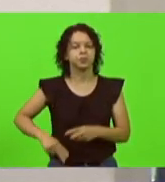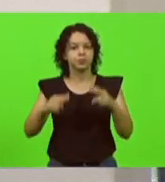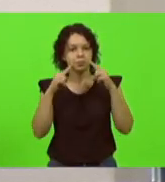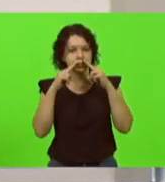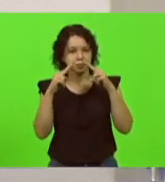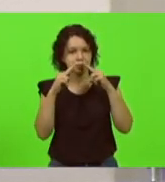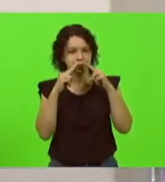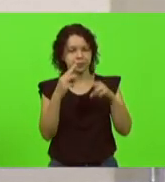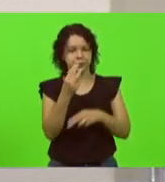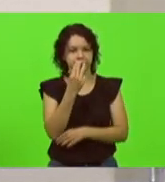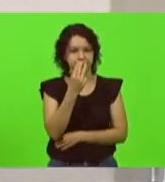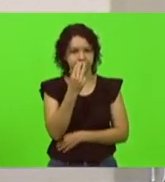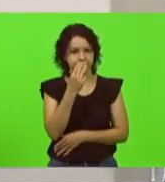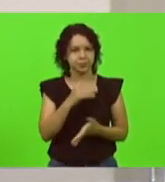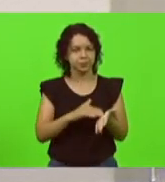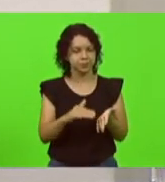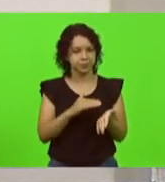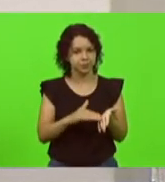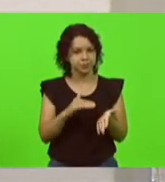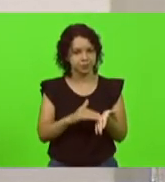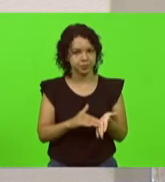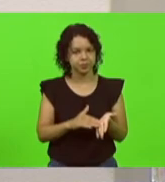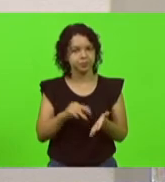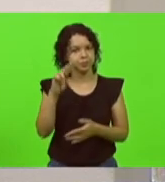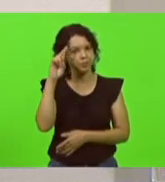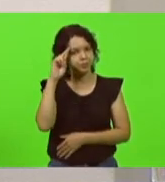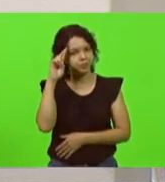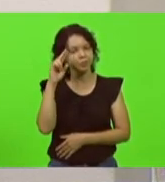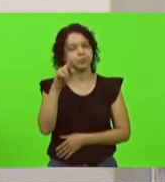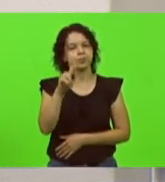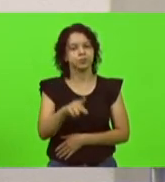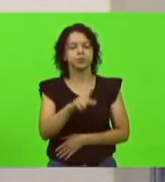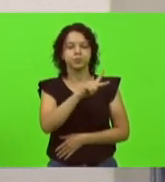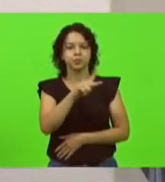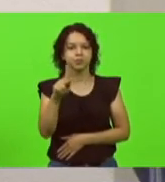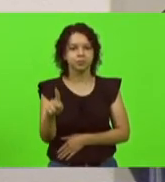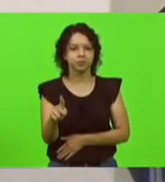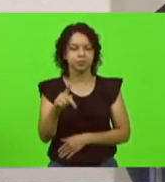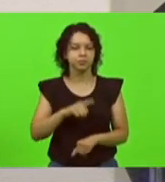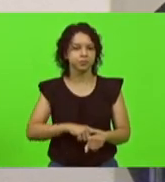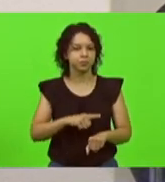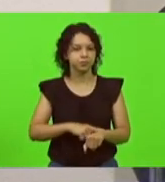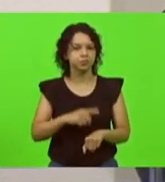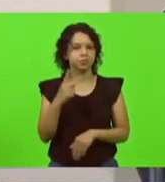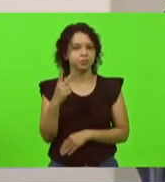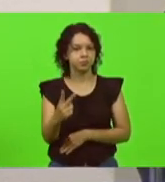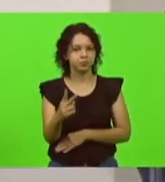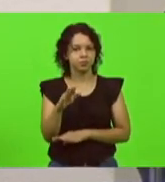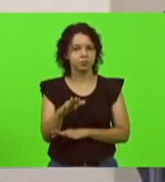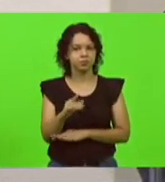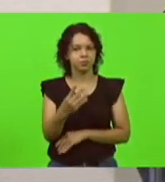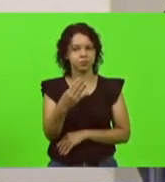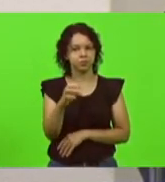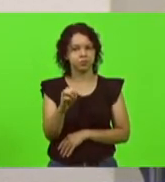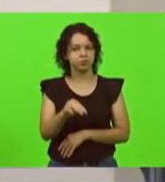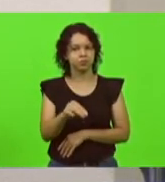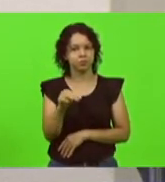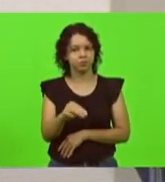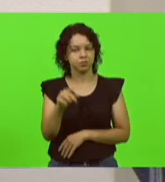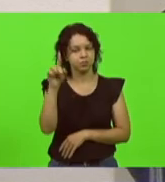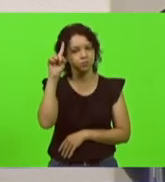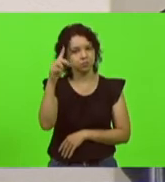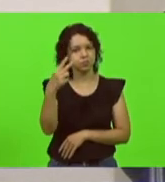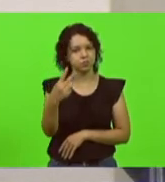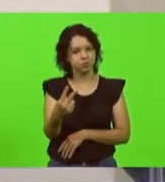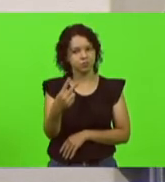Sopelsa. Secretaria, deputado Ricardo Alba e padre Pedro Baldiceira. Às 14 horas e 40 minutos do dia 2 de fevereiro